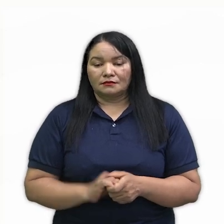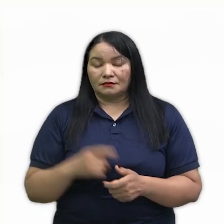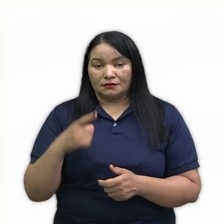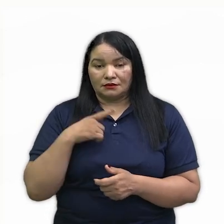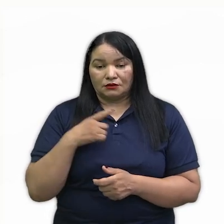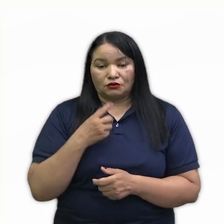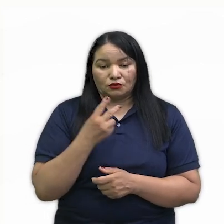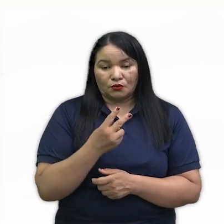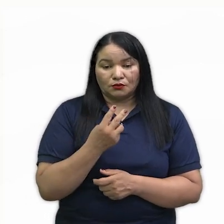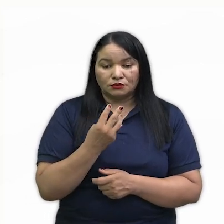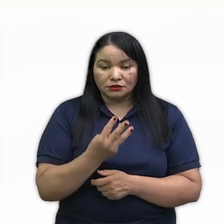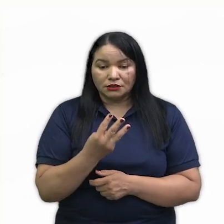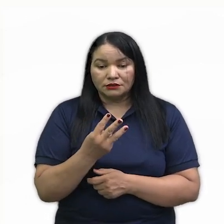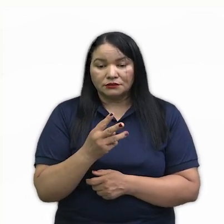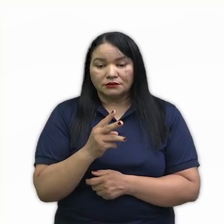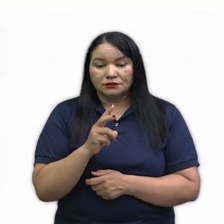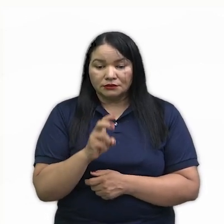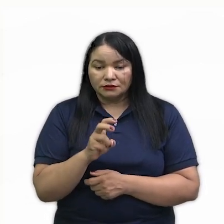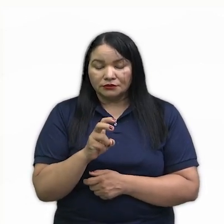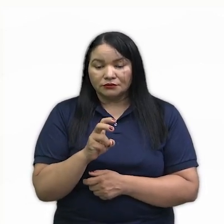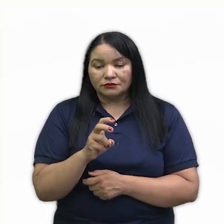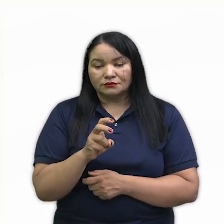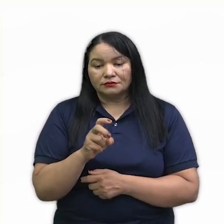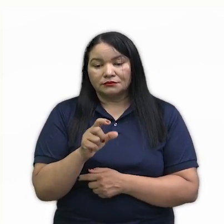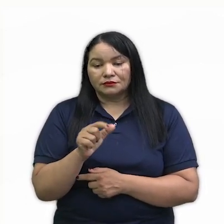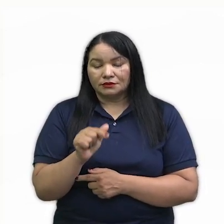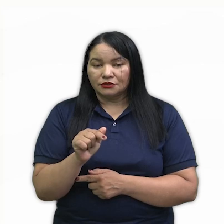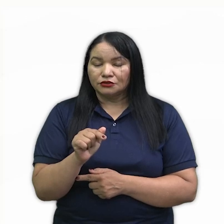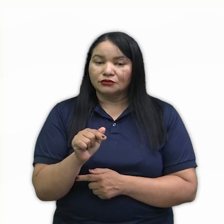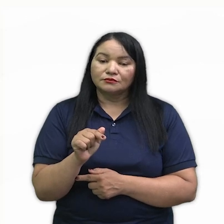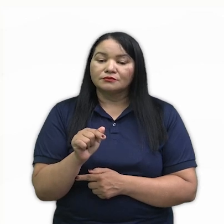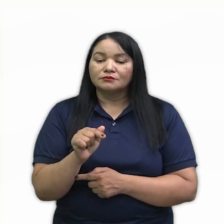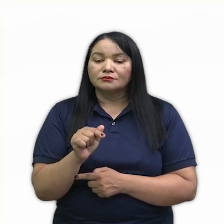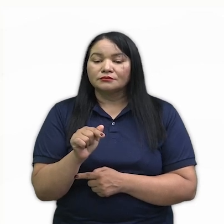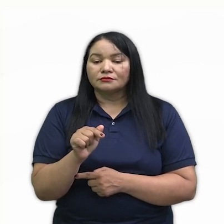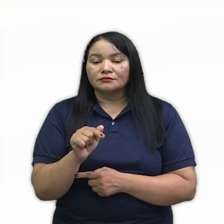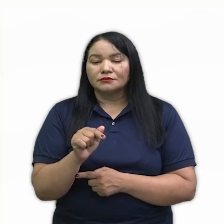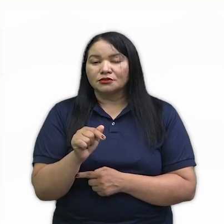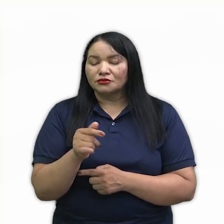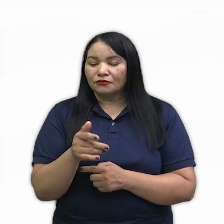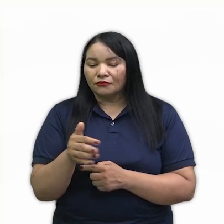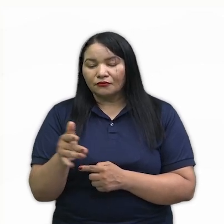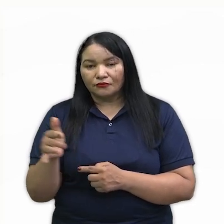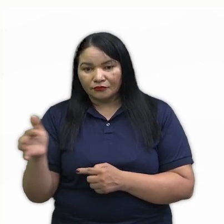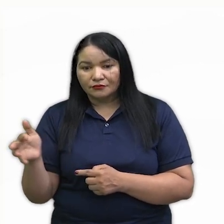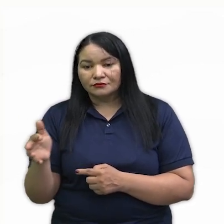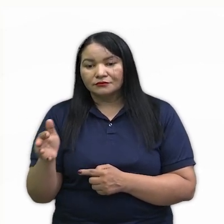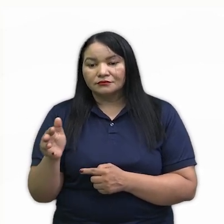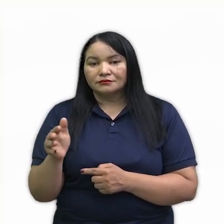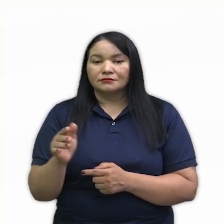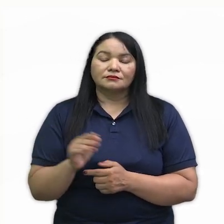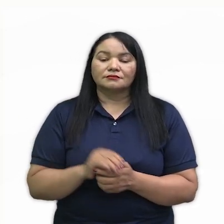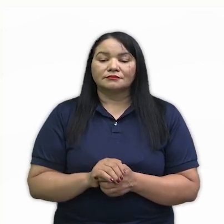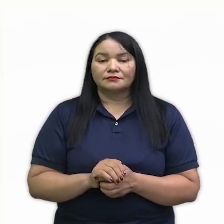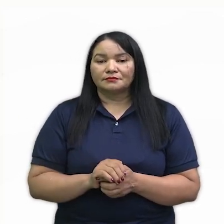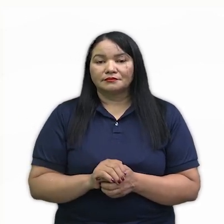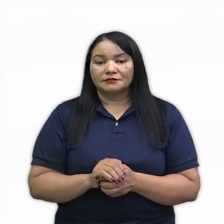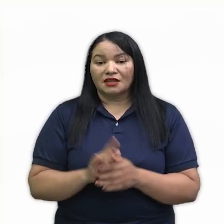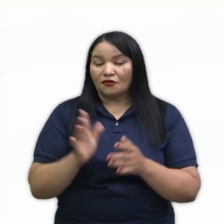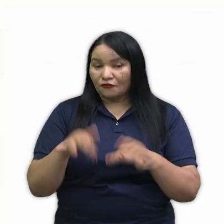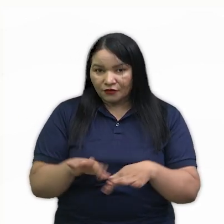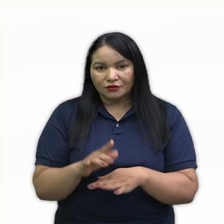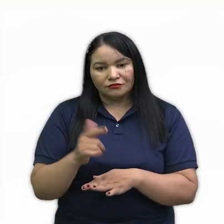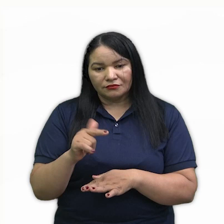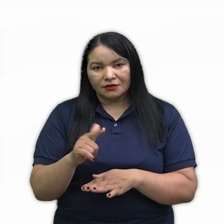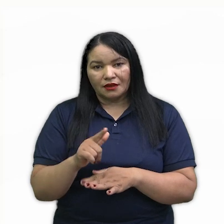2, 3, 5, 7, vai embora até o infinito, tá? Então veja que